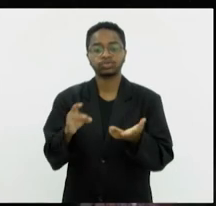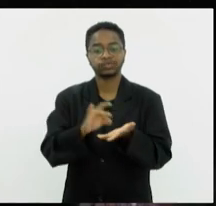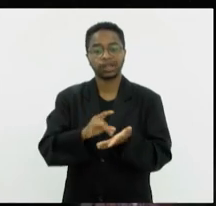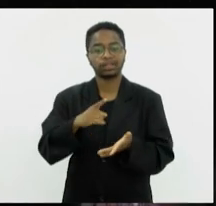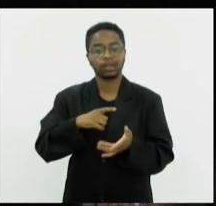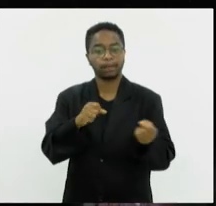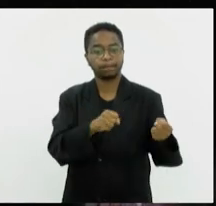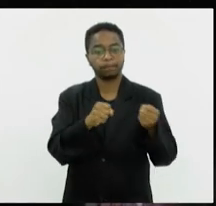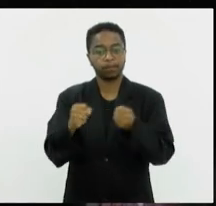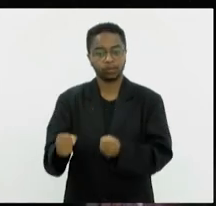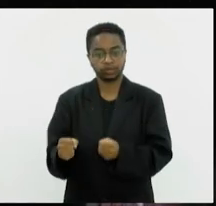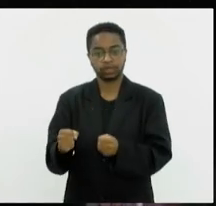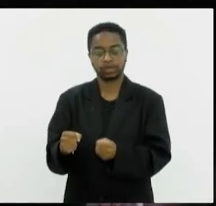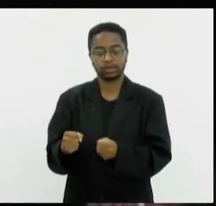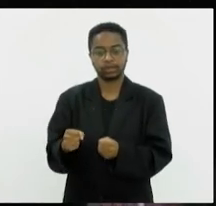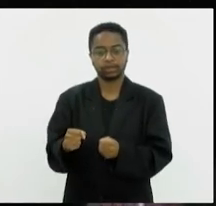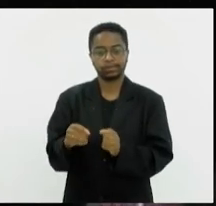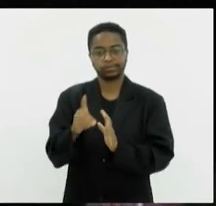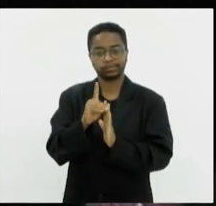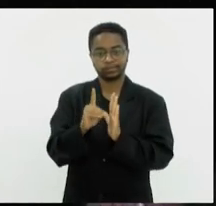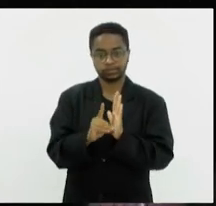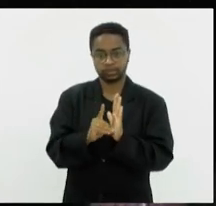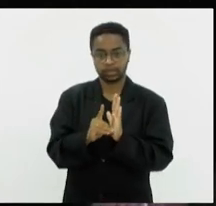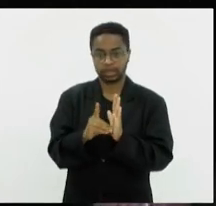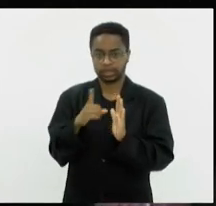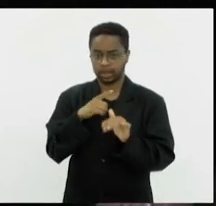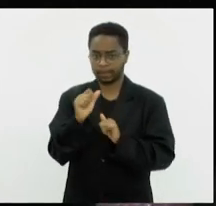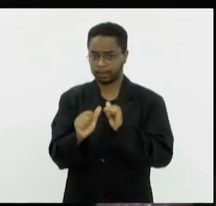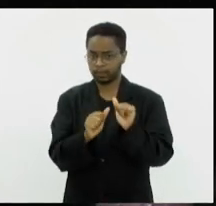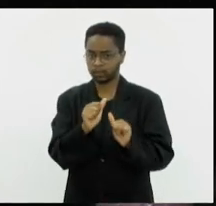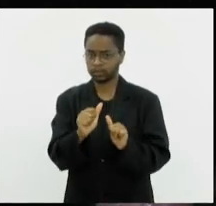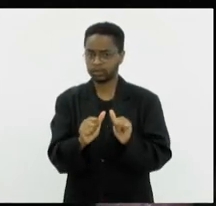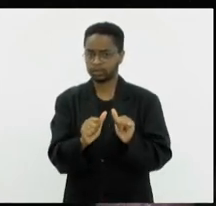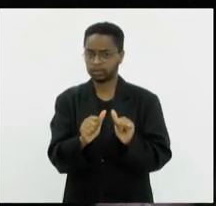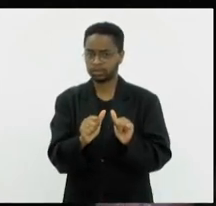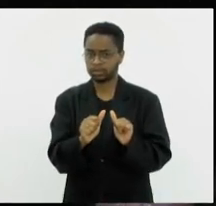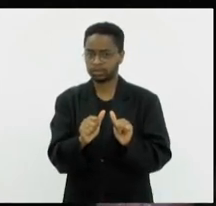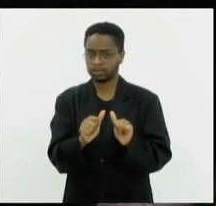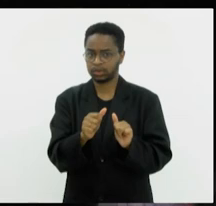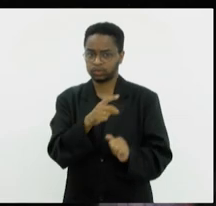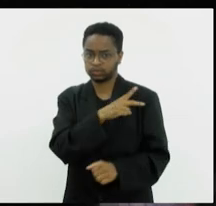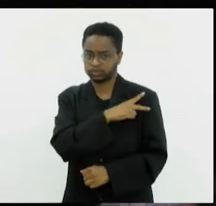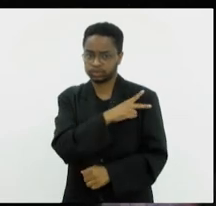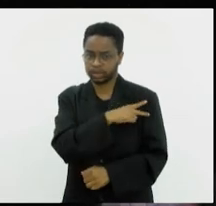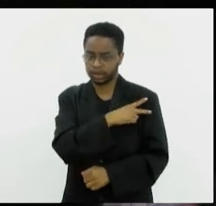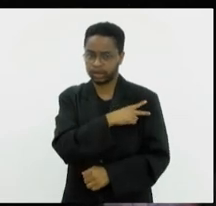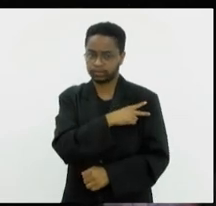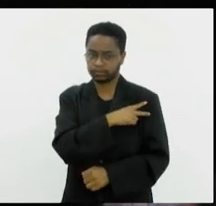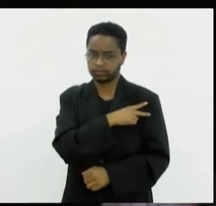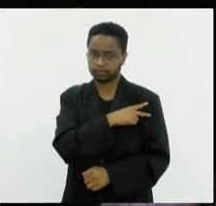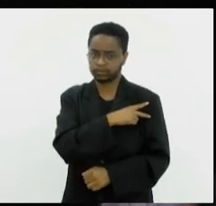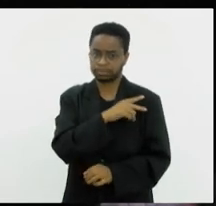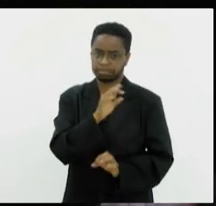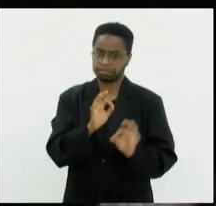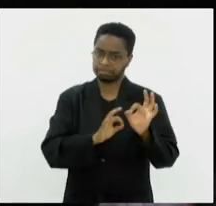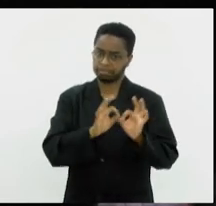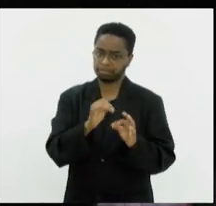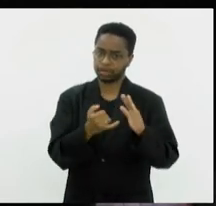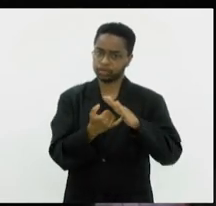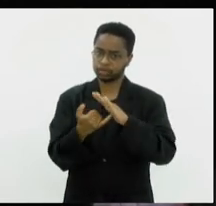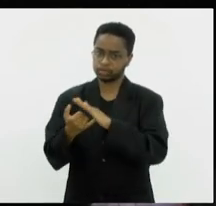delimitado neste decreto haverá mudança da da chefia né do comando dessas